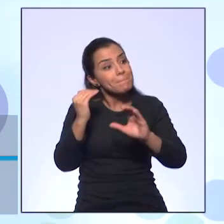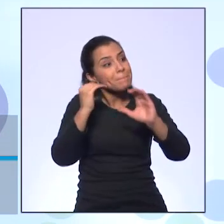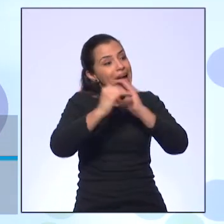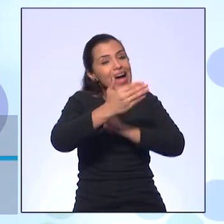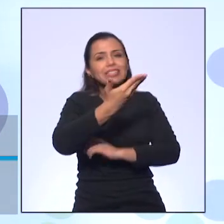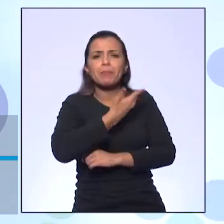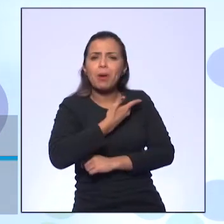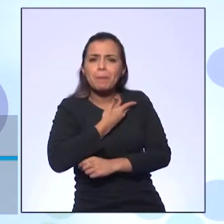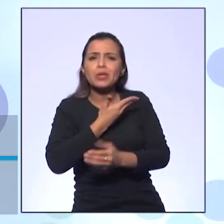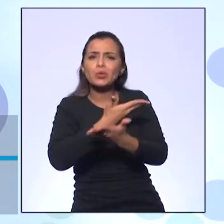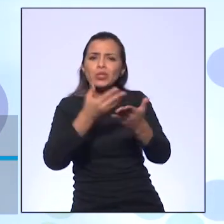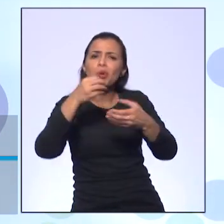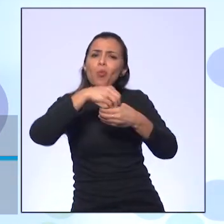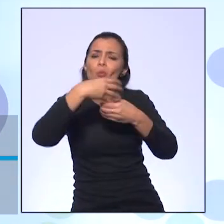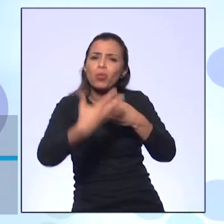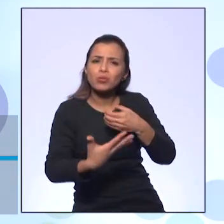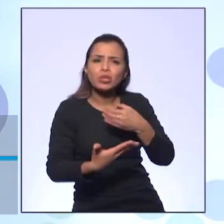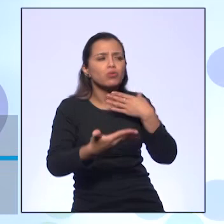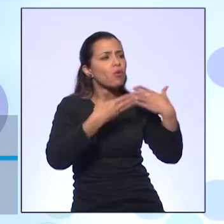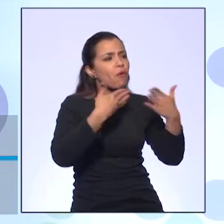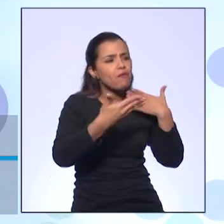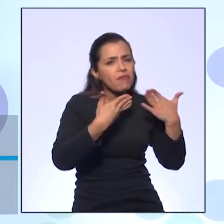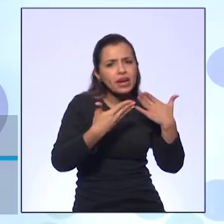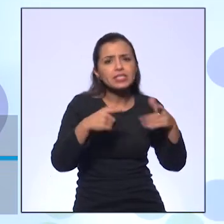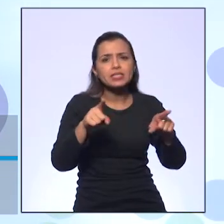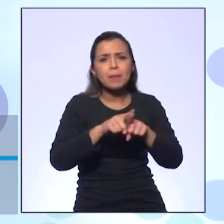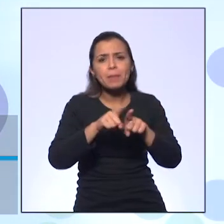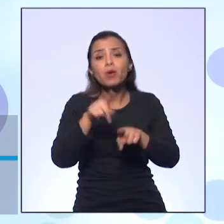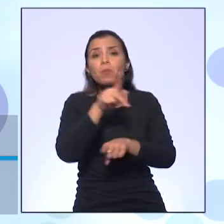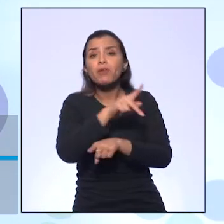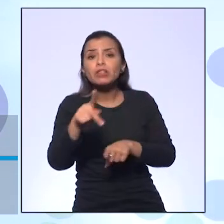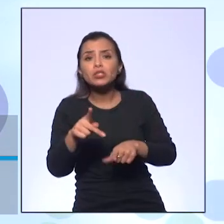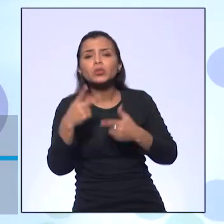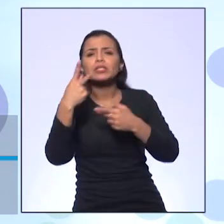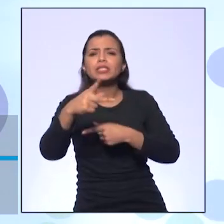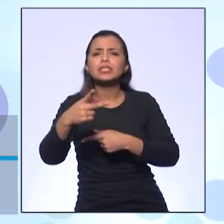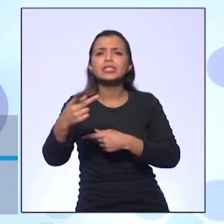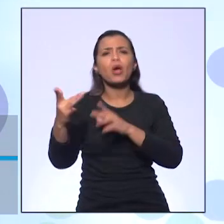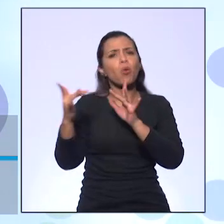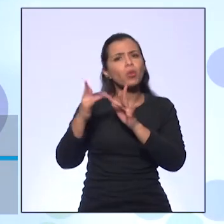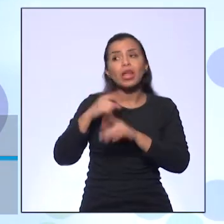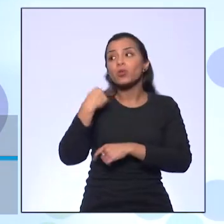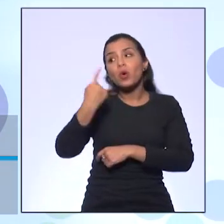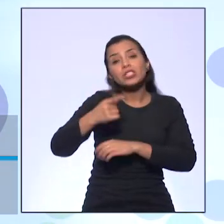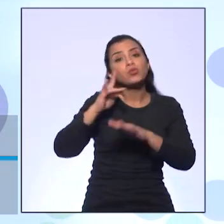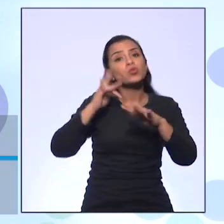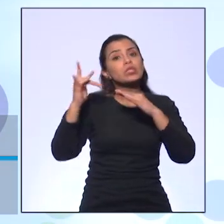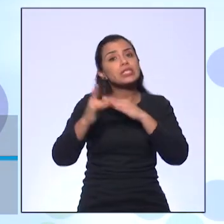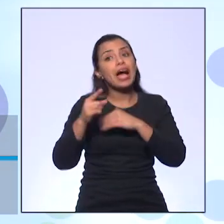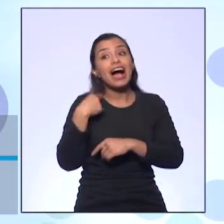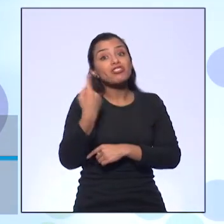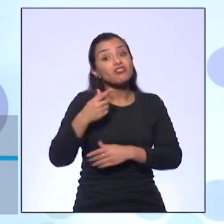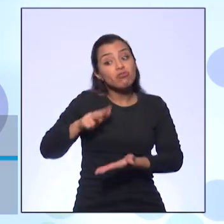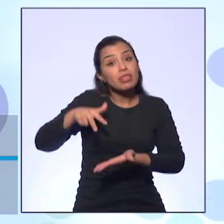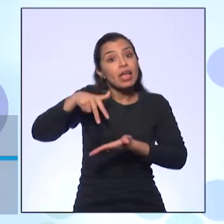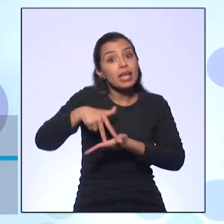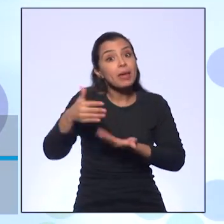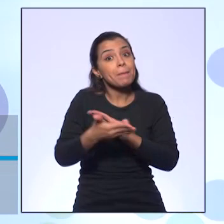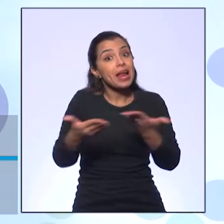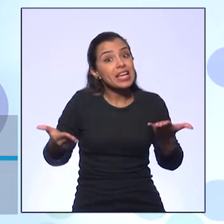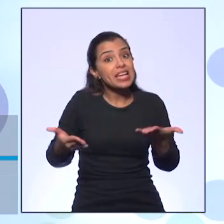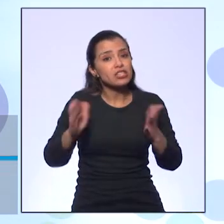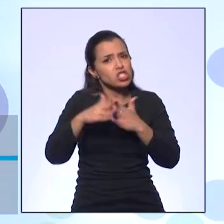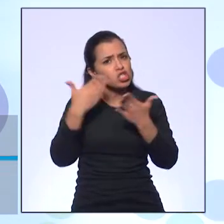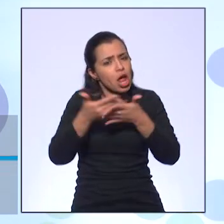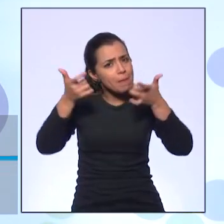o conteúdo, né? E converse com o seu professor, converse conosco, né? Entre em contato nas redes sociais, nós estamos aqui para isto, a escola não vai